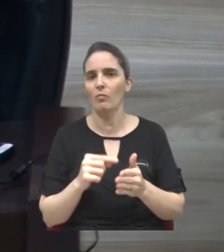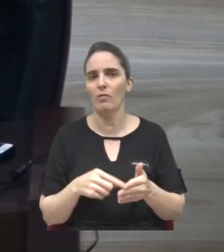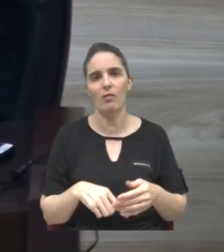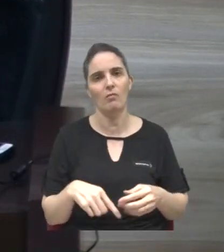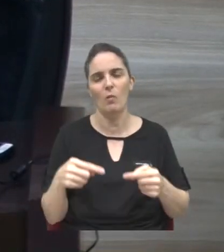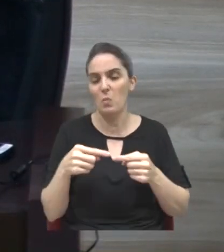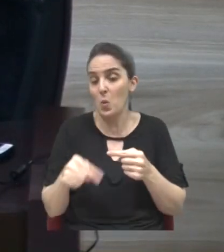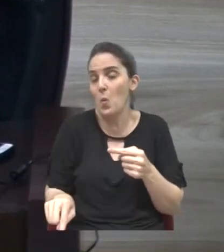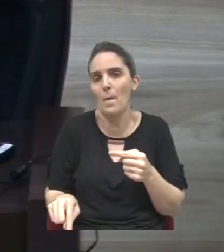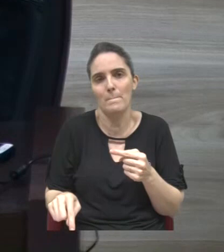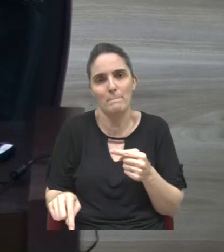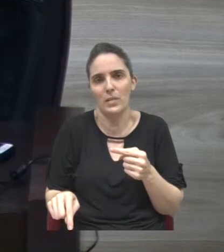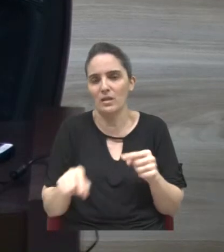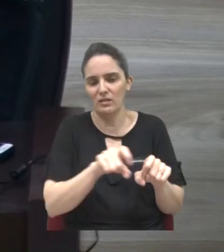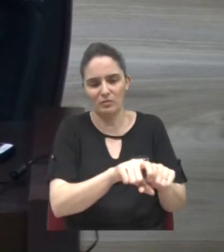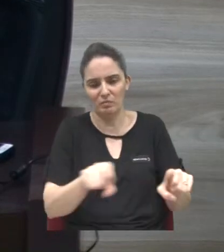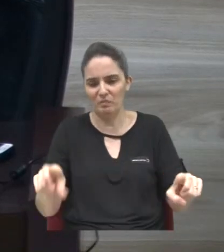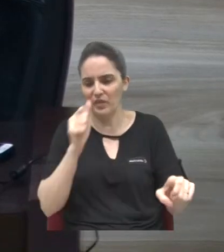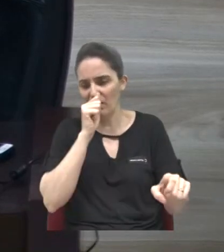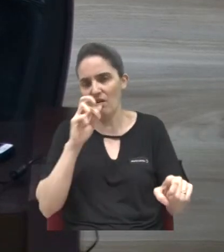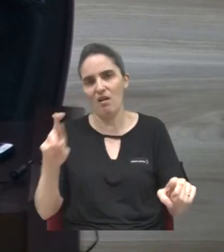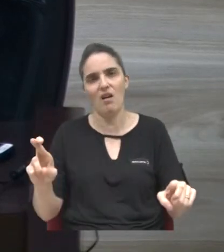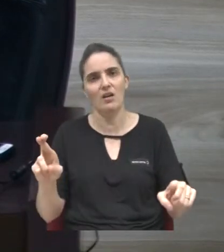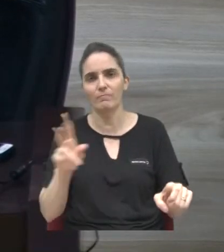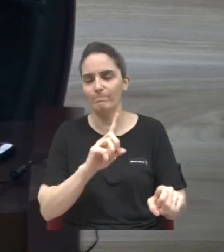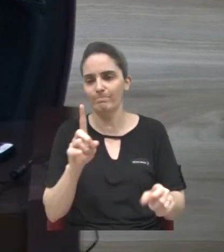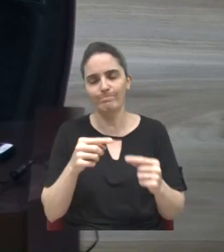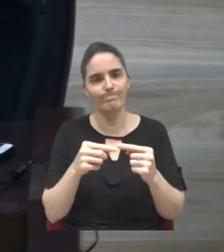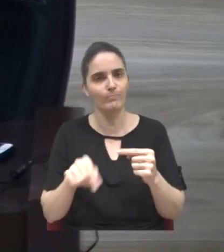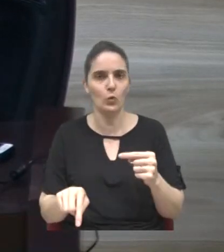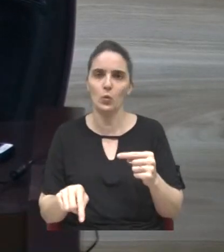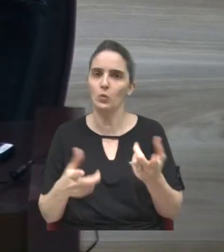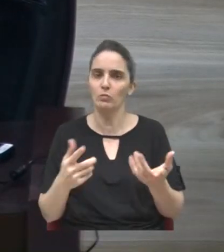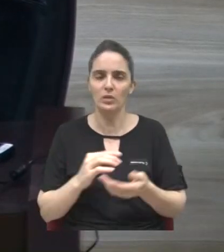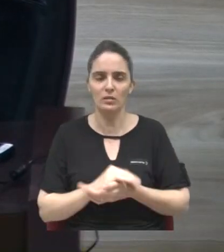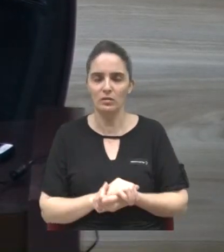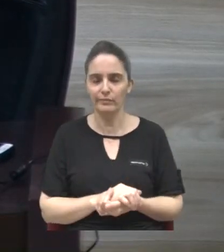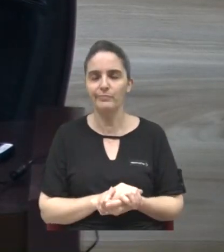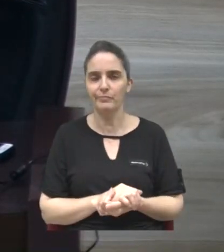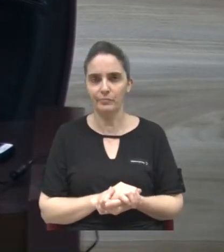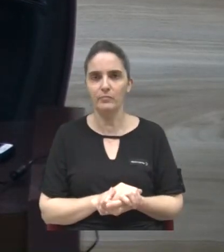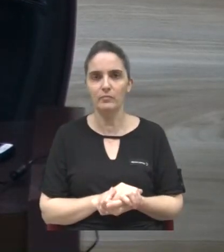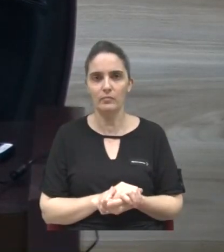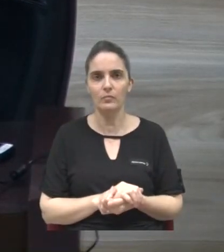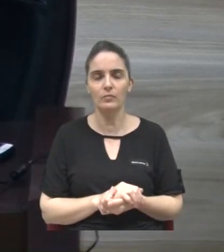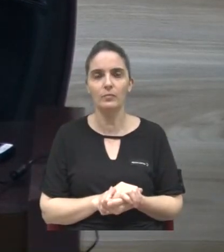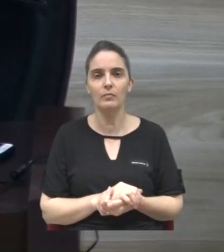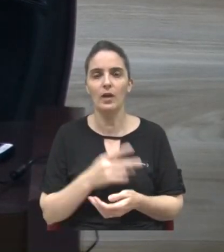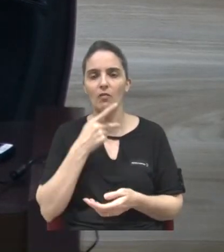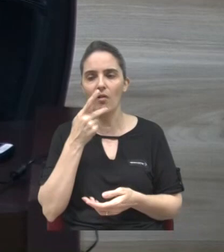aumento da pressão nos encaminhamentos e aumentos de custo das contas sem o